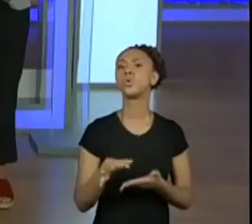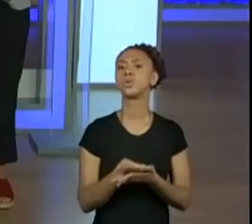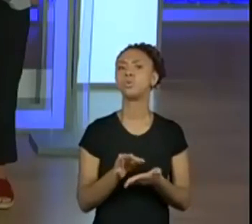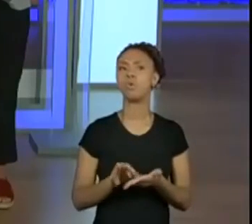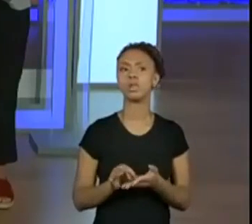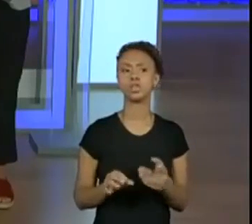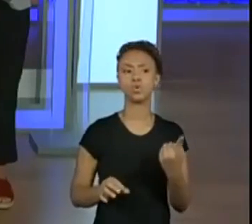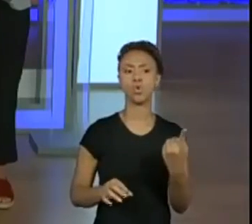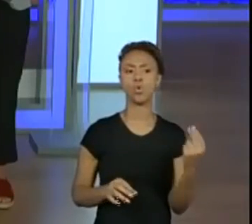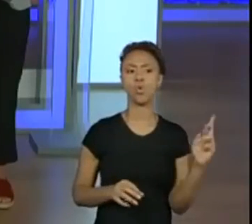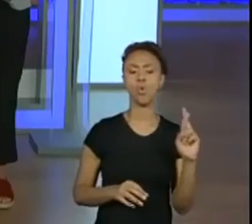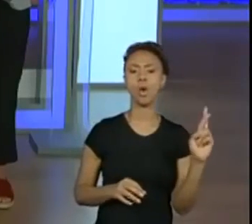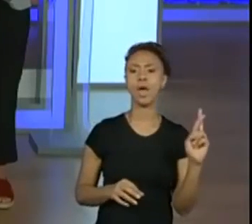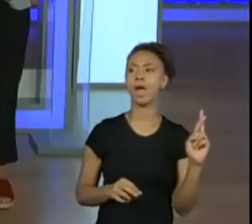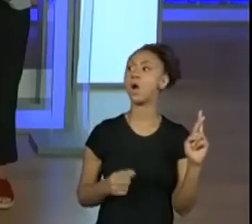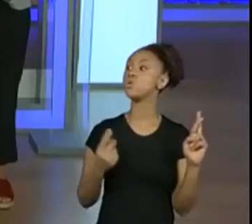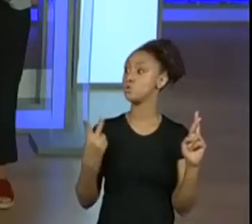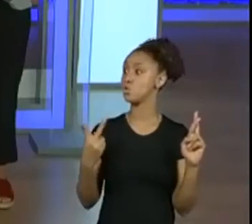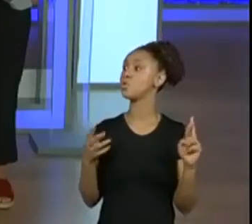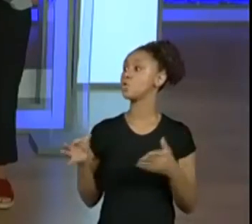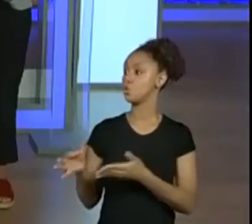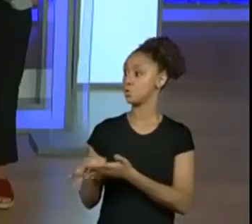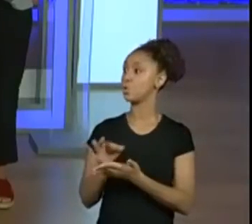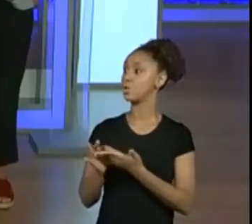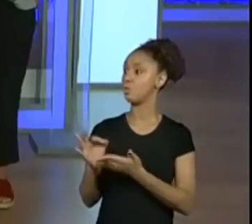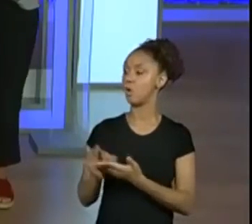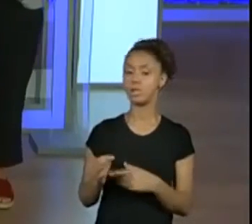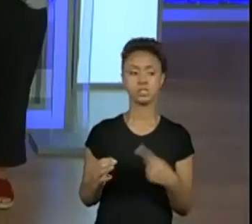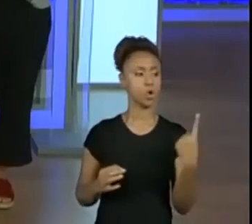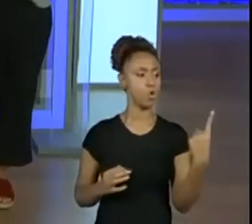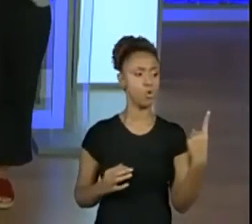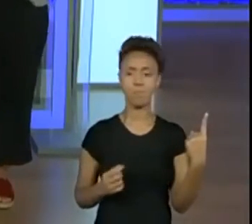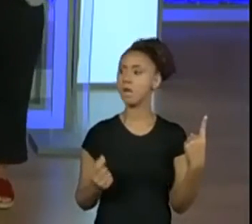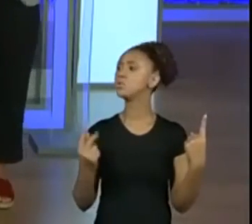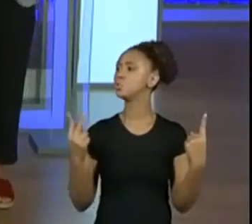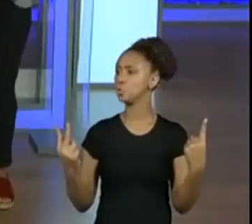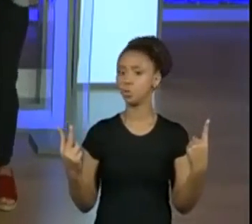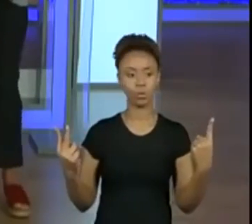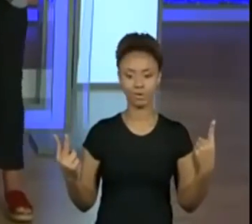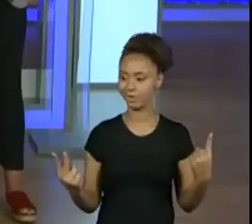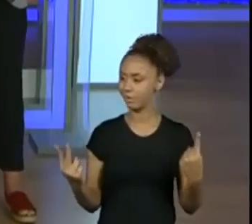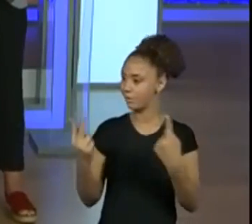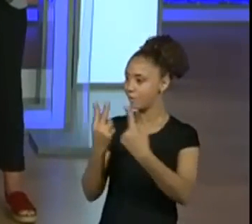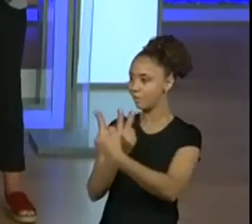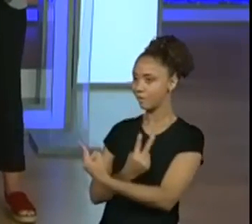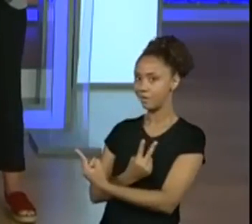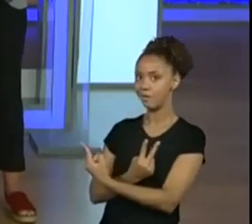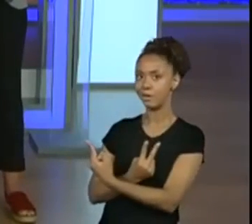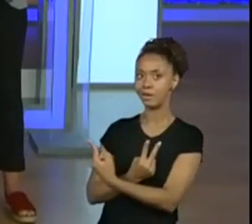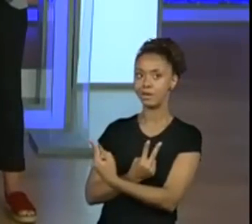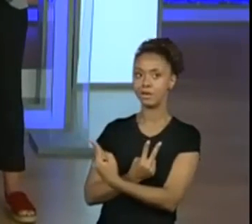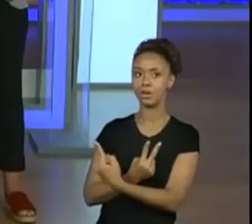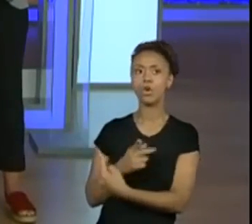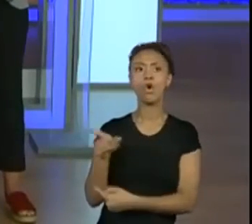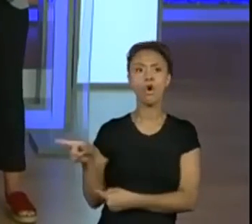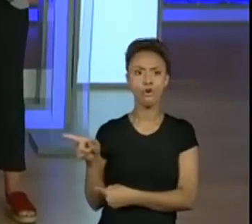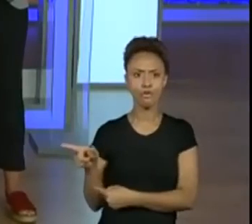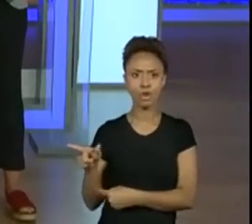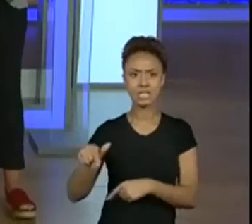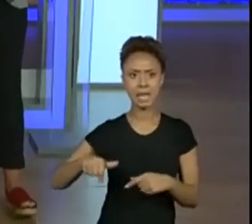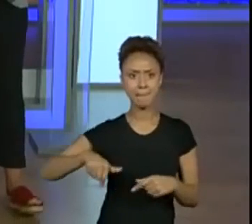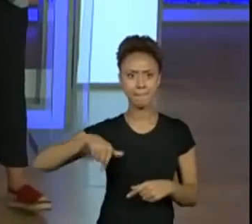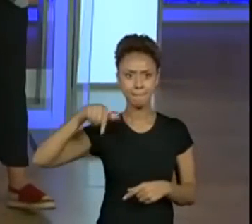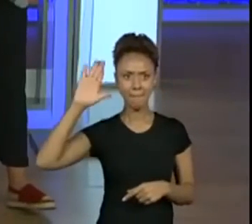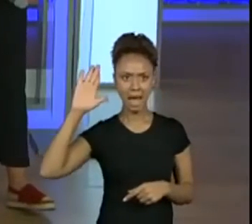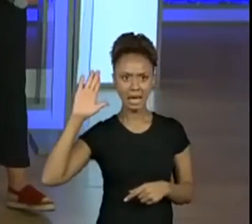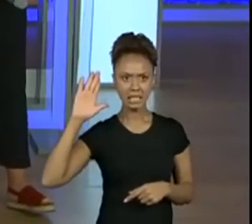Você pensaria, uau, que bom, ele quer trocar uma por duas, será que você ficaria com um valor maior?